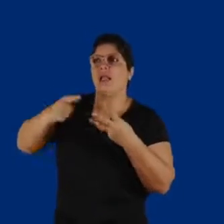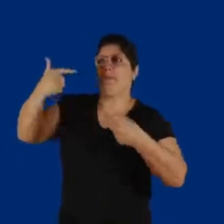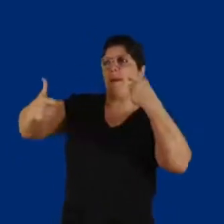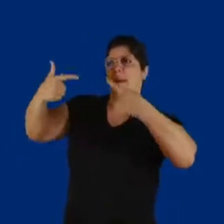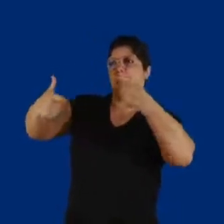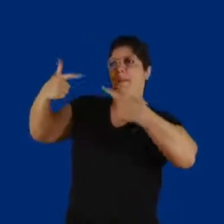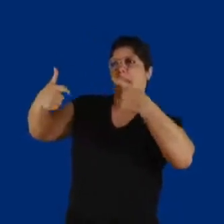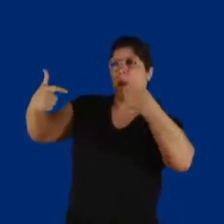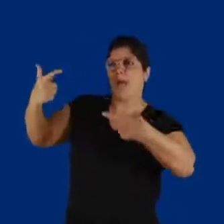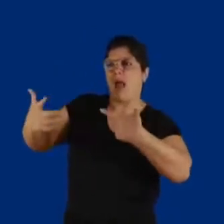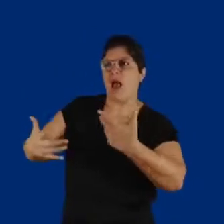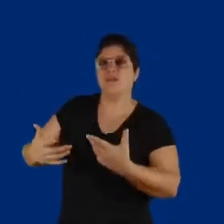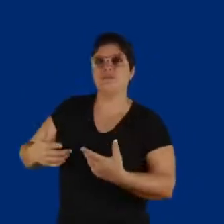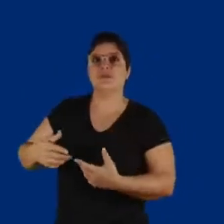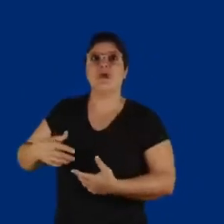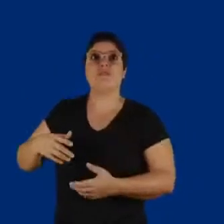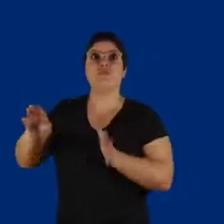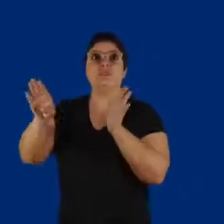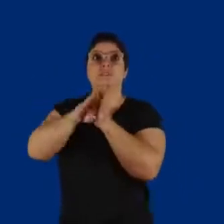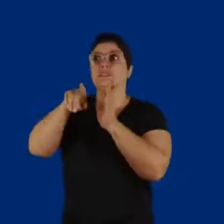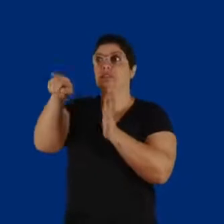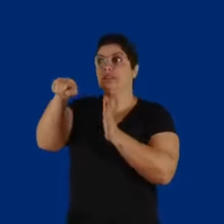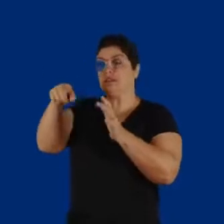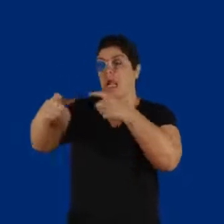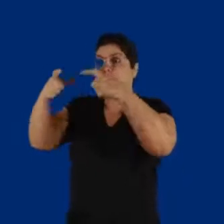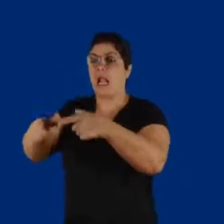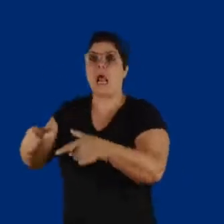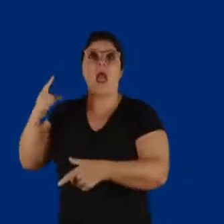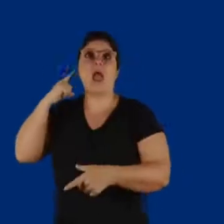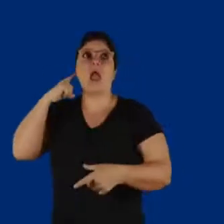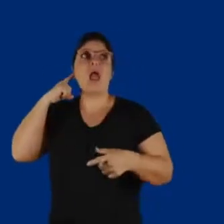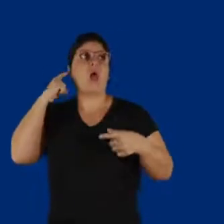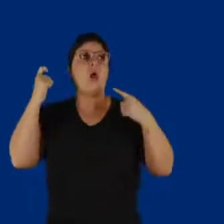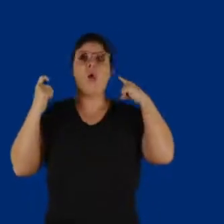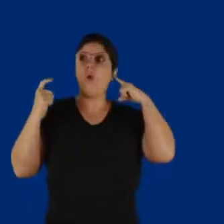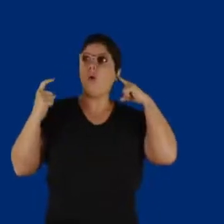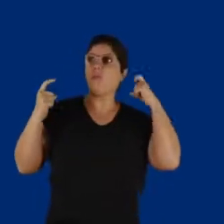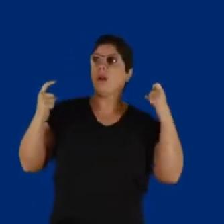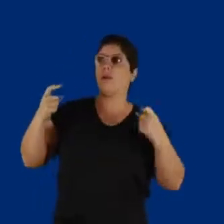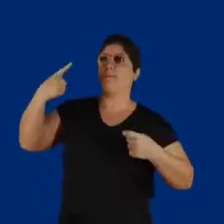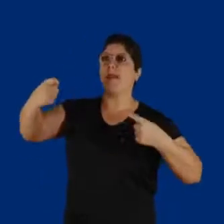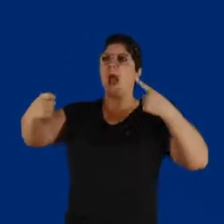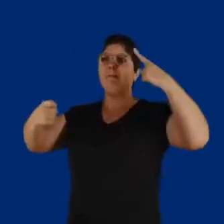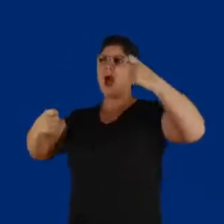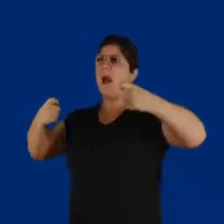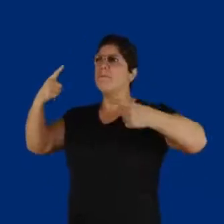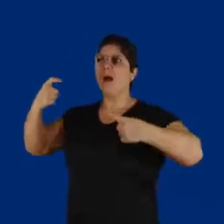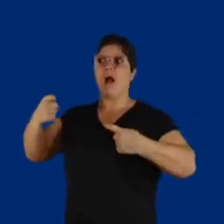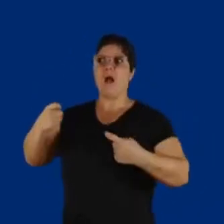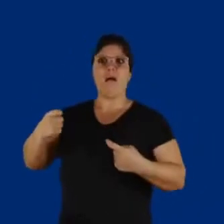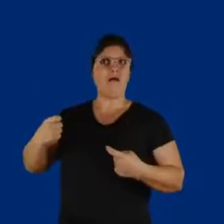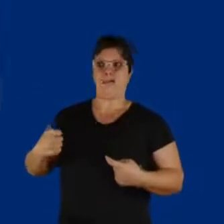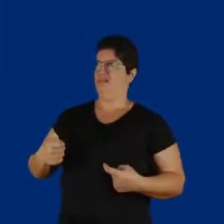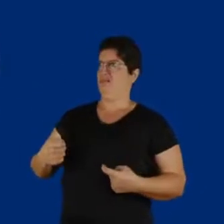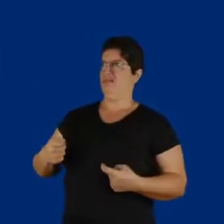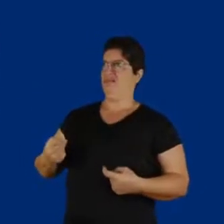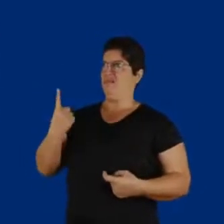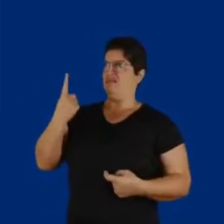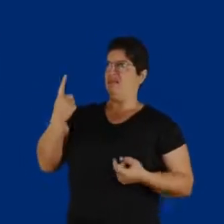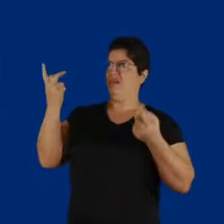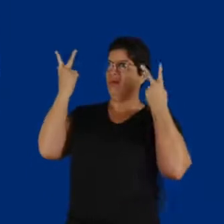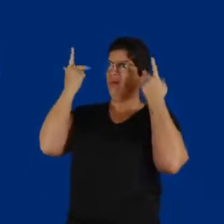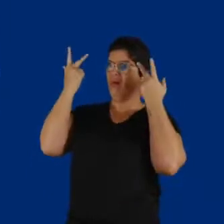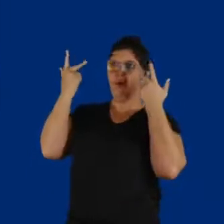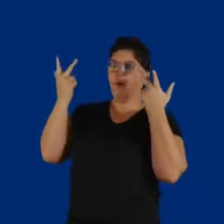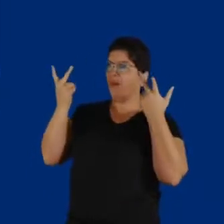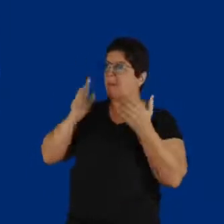você está chegando no bairro, você escuta tiroteios acontecendo, você fala, mas isso não é normal, gente, isso não pode ser normal, isso está